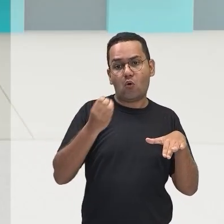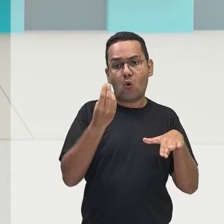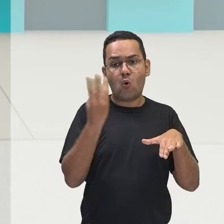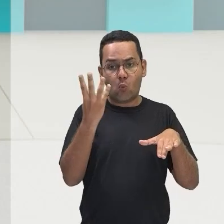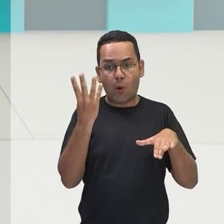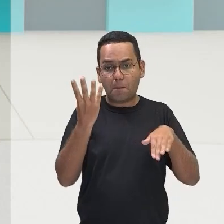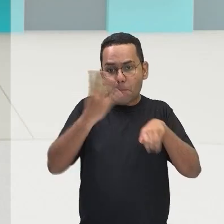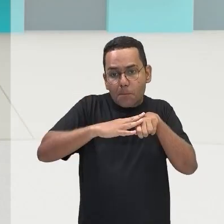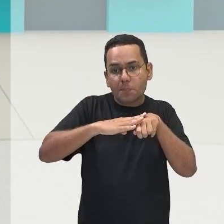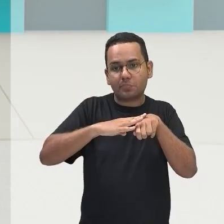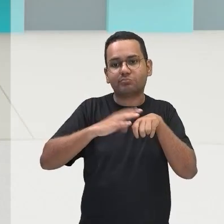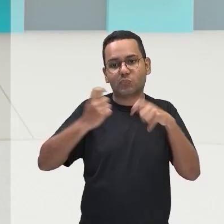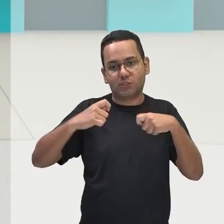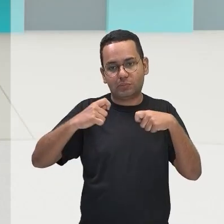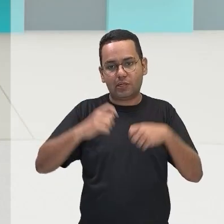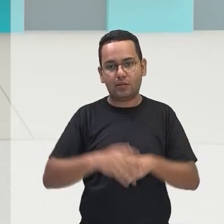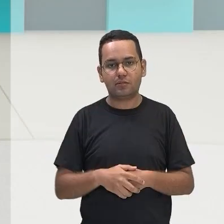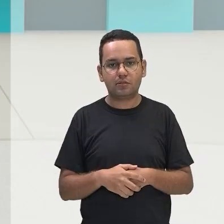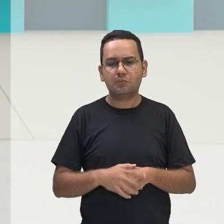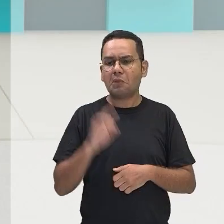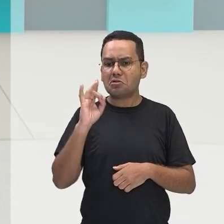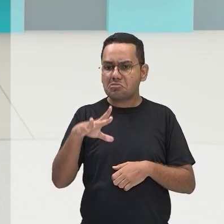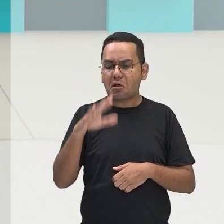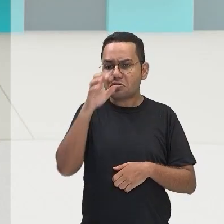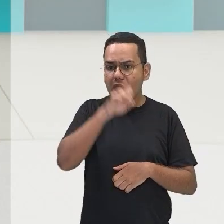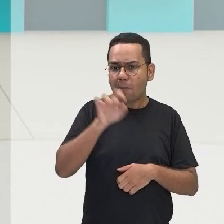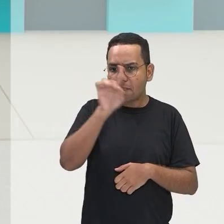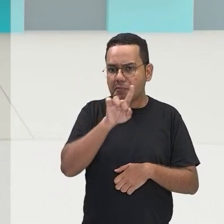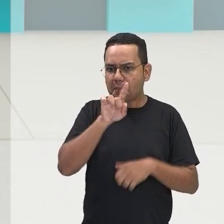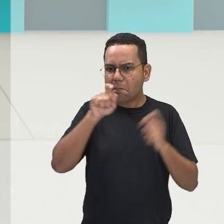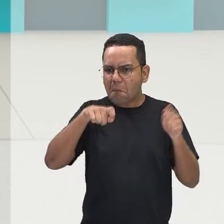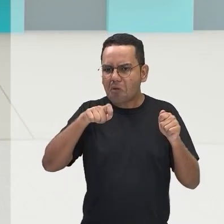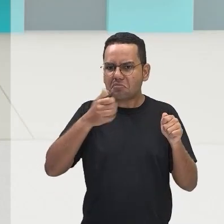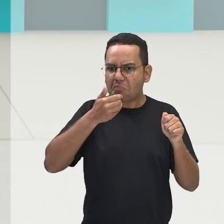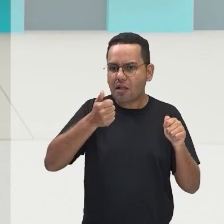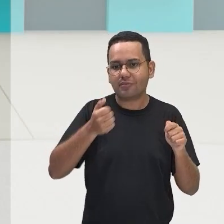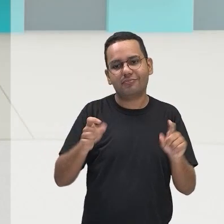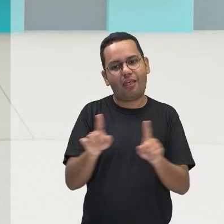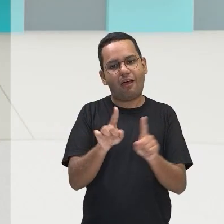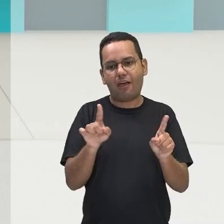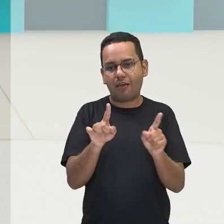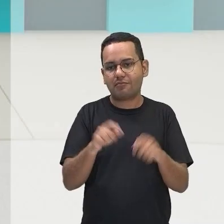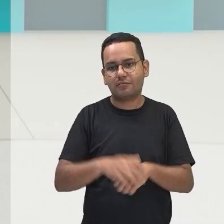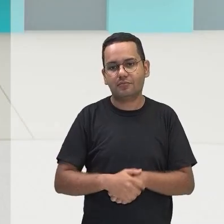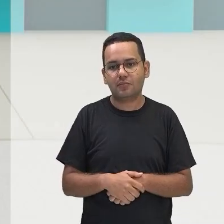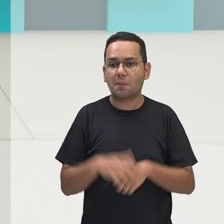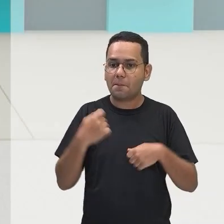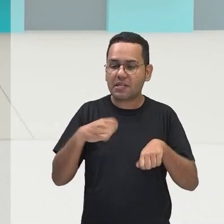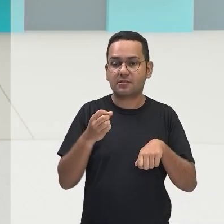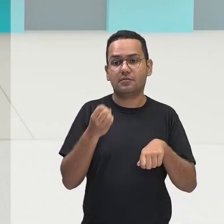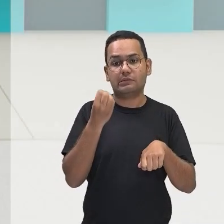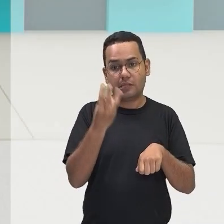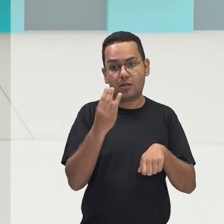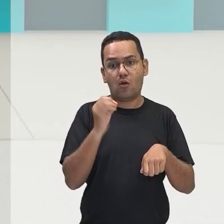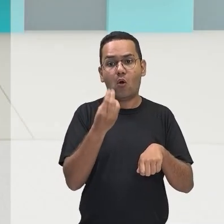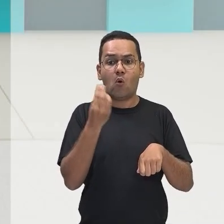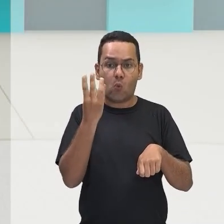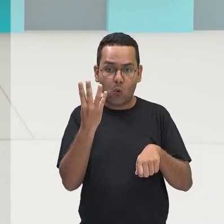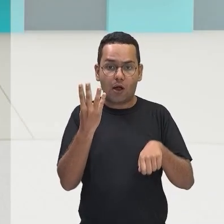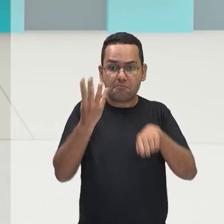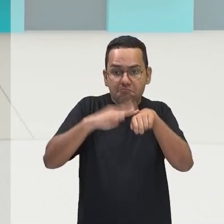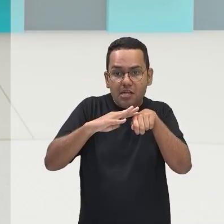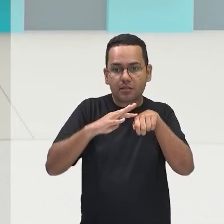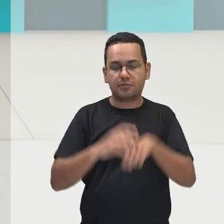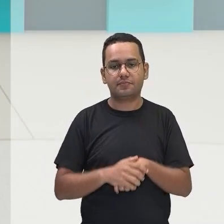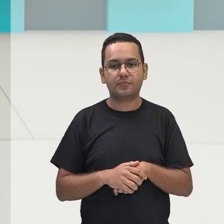um condicionamento. Então, as atividades aeróbicas, né, que você praticar constantemente vai ajudar a